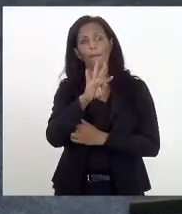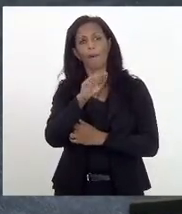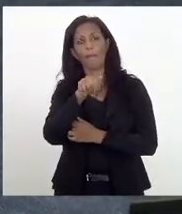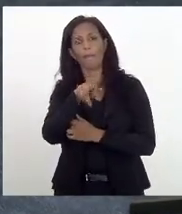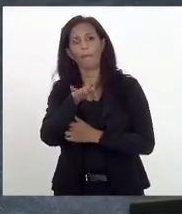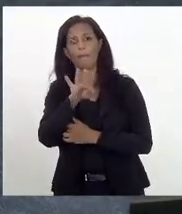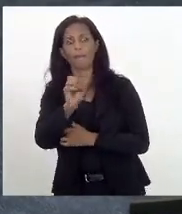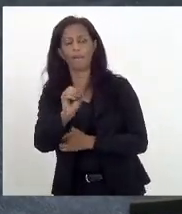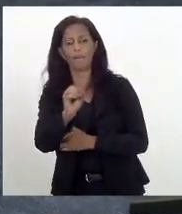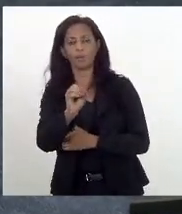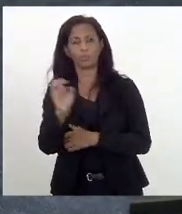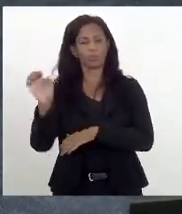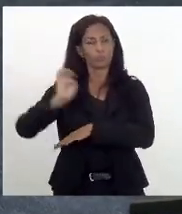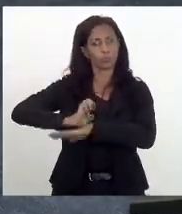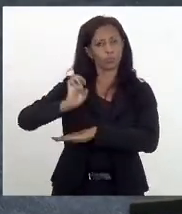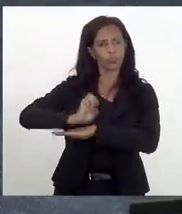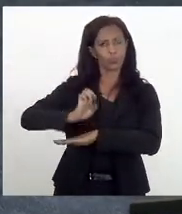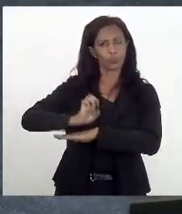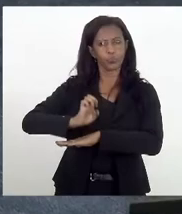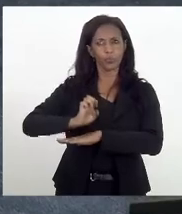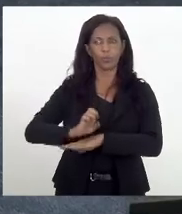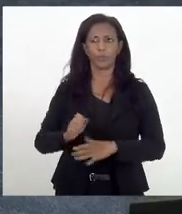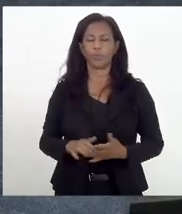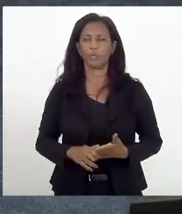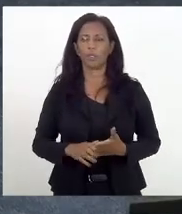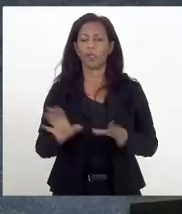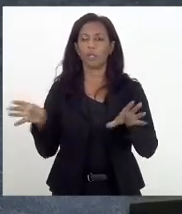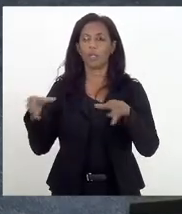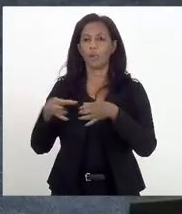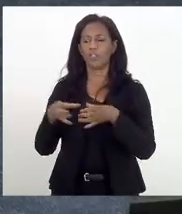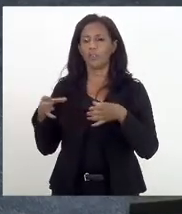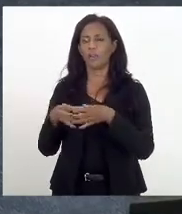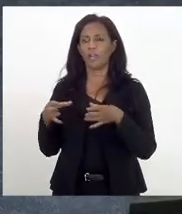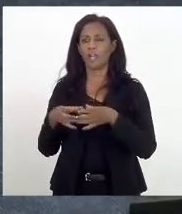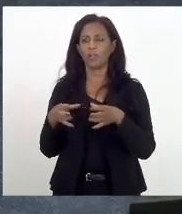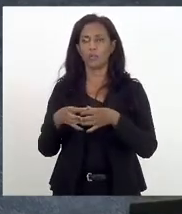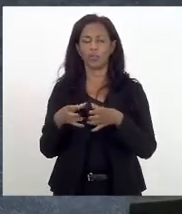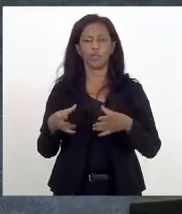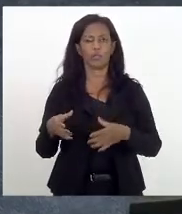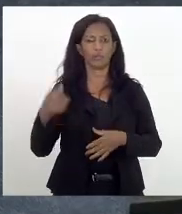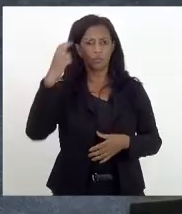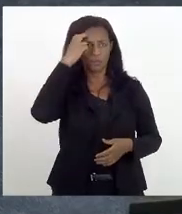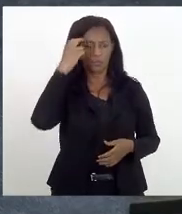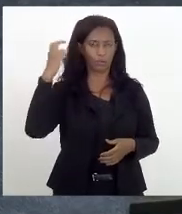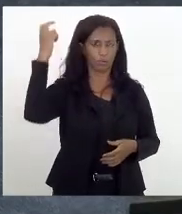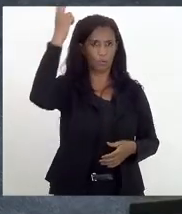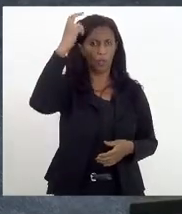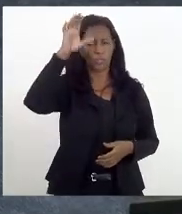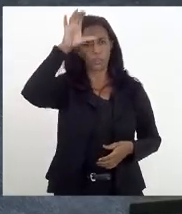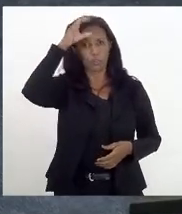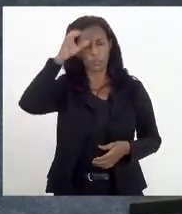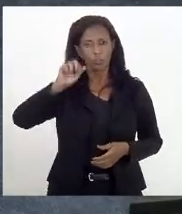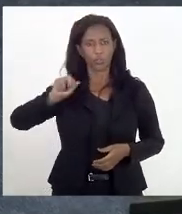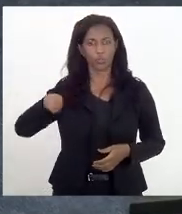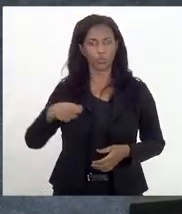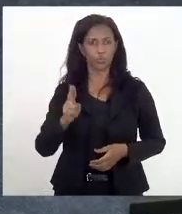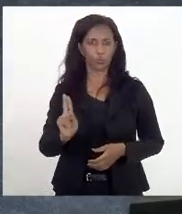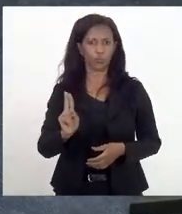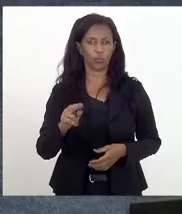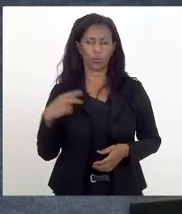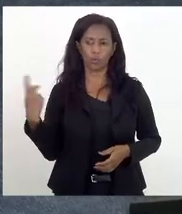nós Presidente Aliomar a comissão de cultura e todos os deputados Deputado a tia Ju